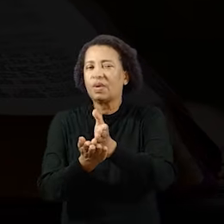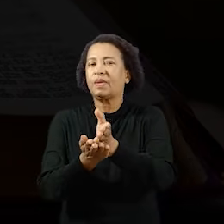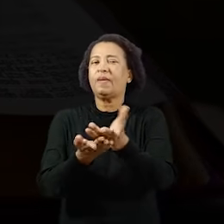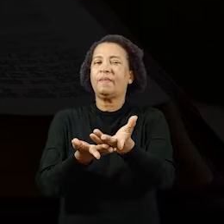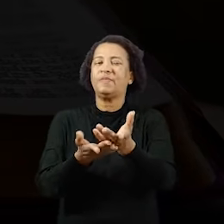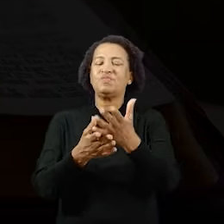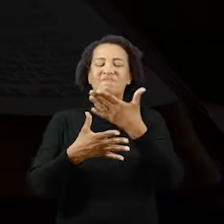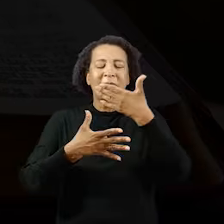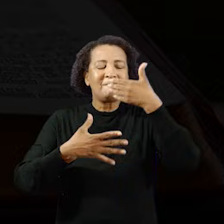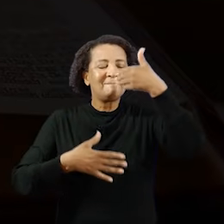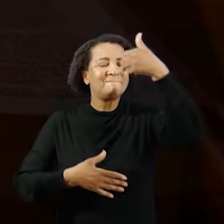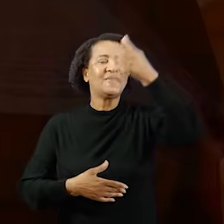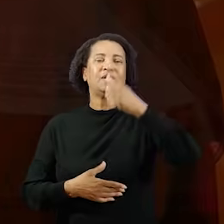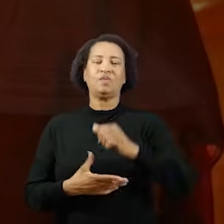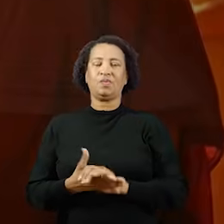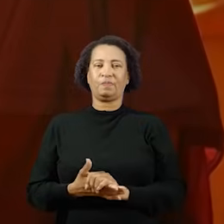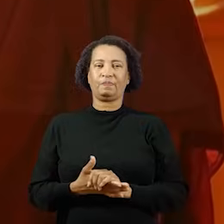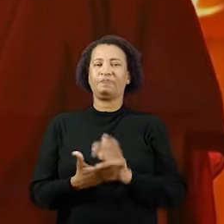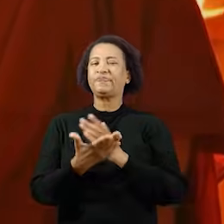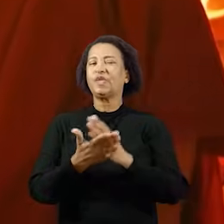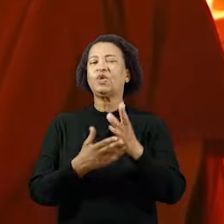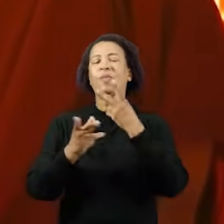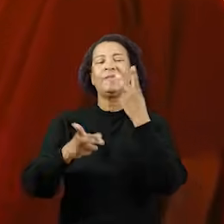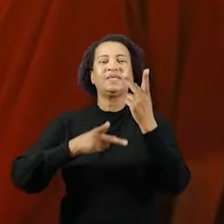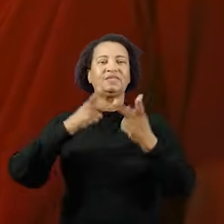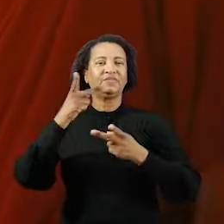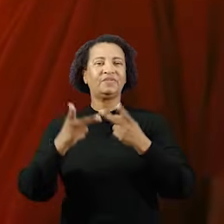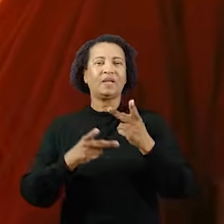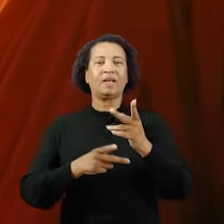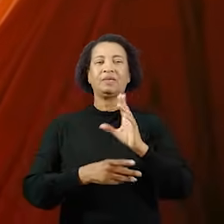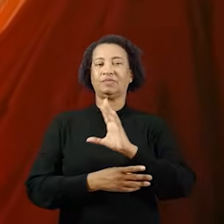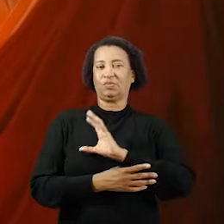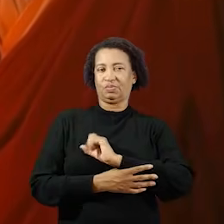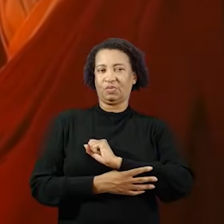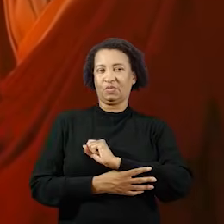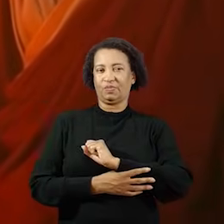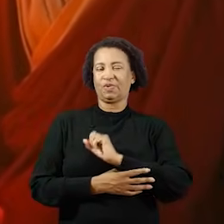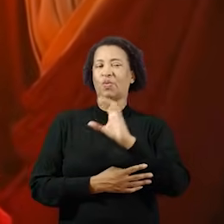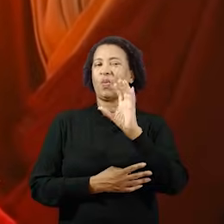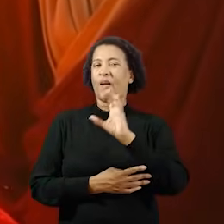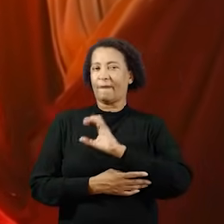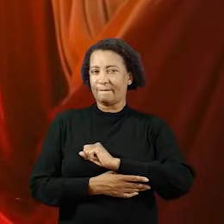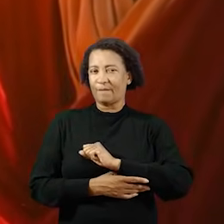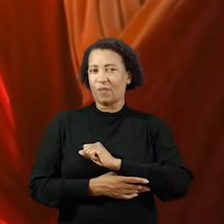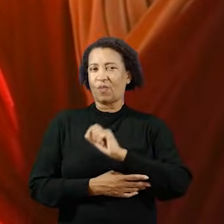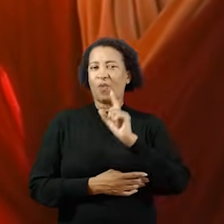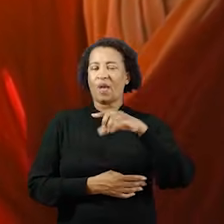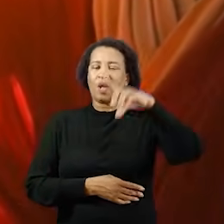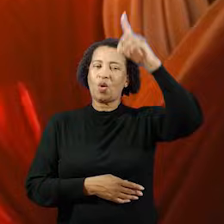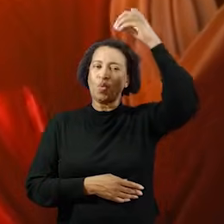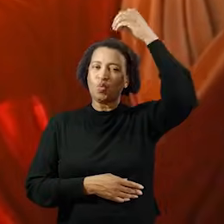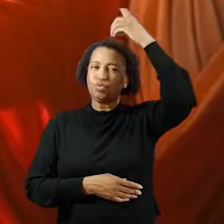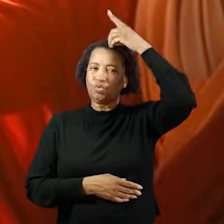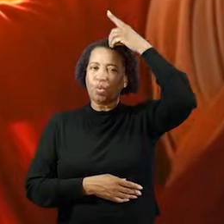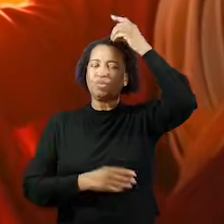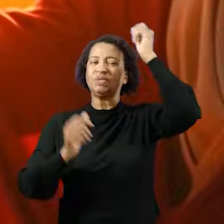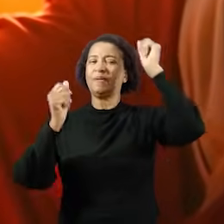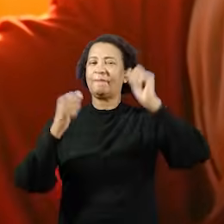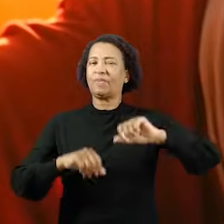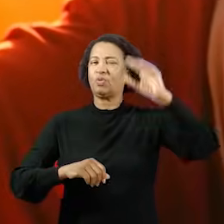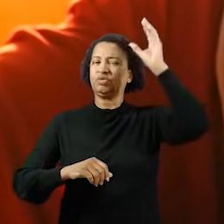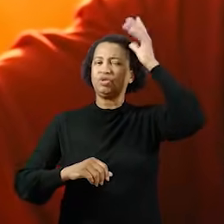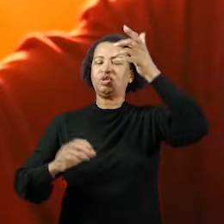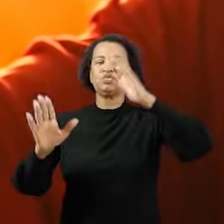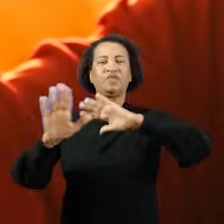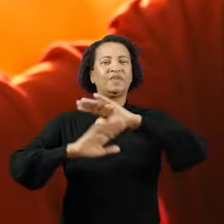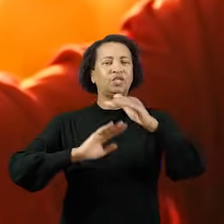ainda mais excelente. E começa a falar sobre o amor. O amor certamente é o dom espiritual capaz de